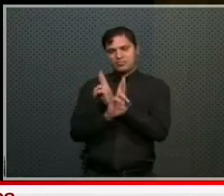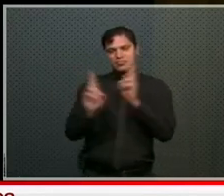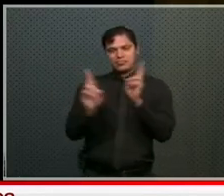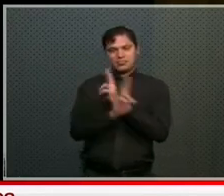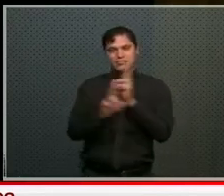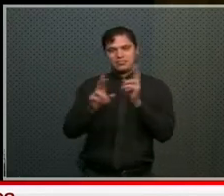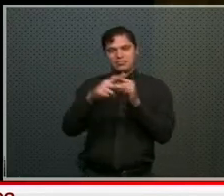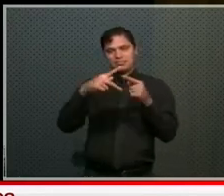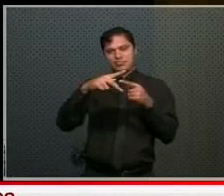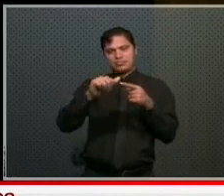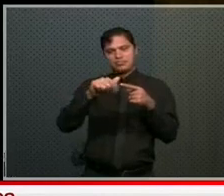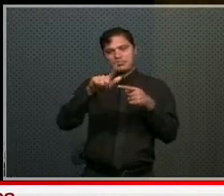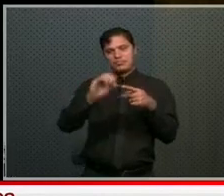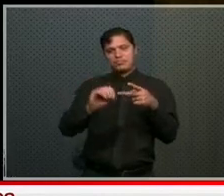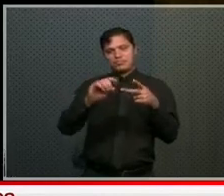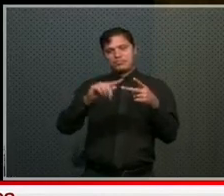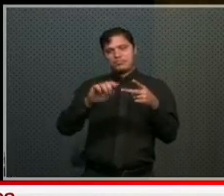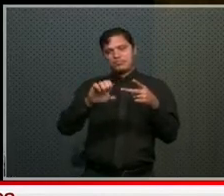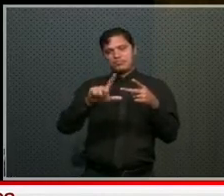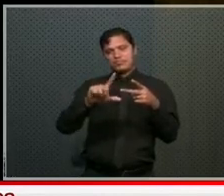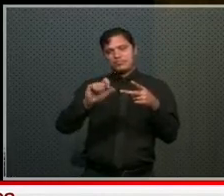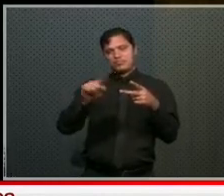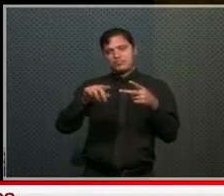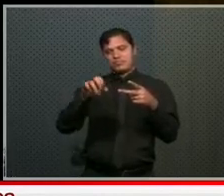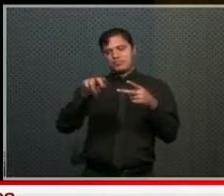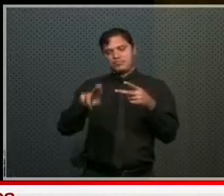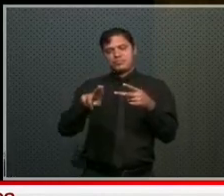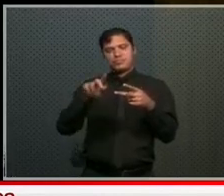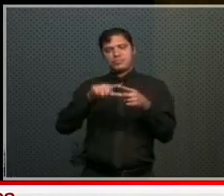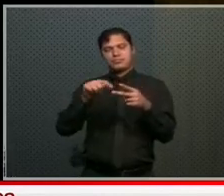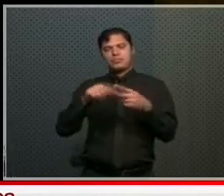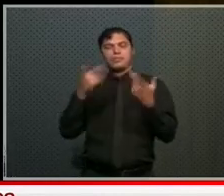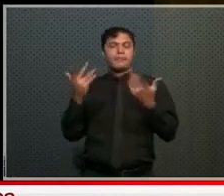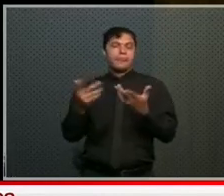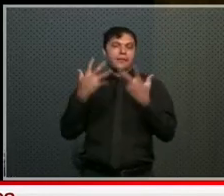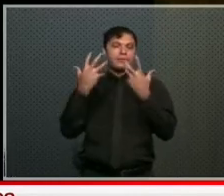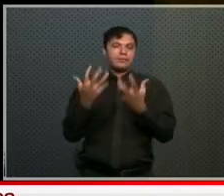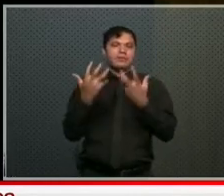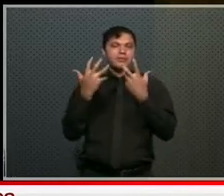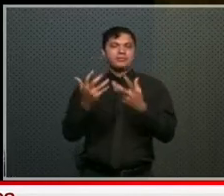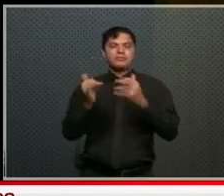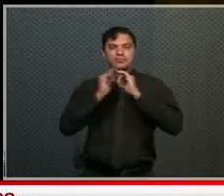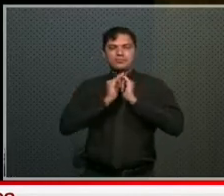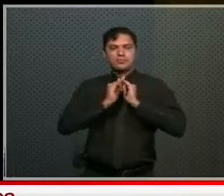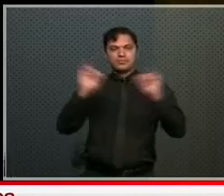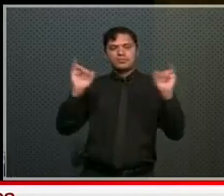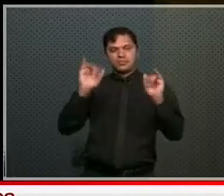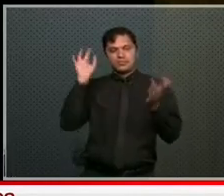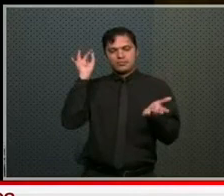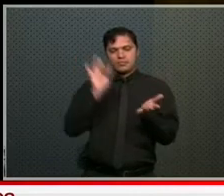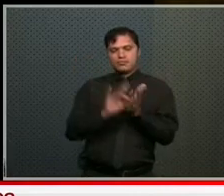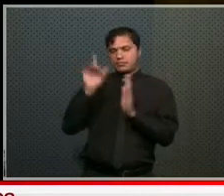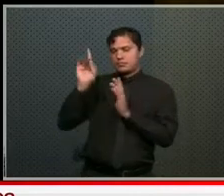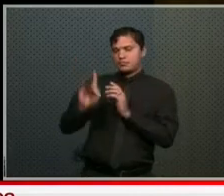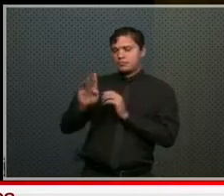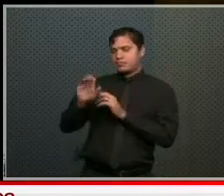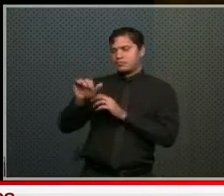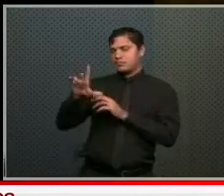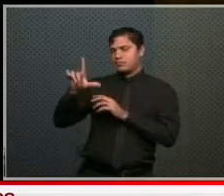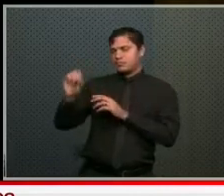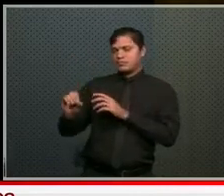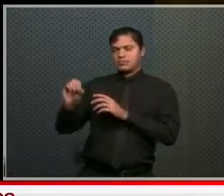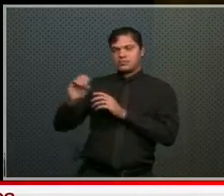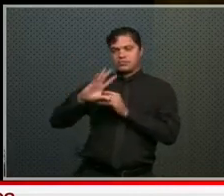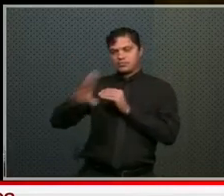enelle e com Eliseu Alves entendeu e eu quero mencionar esse fato bordado a